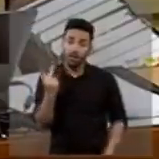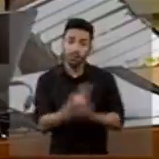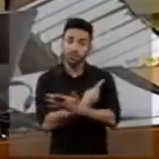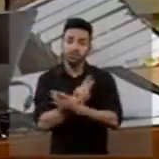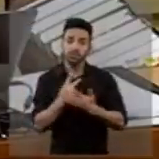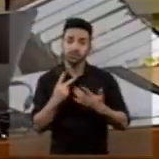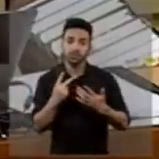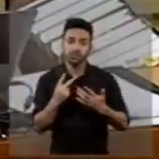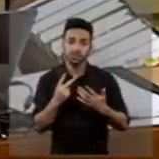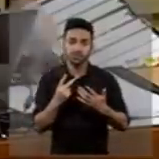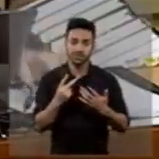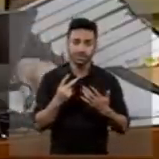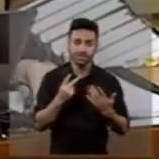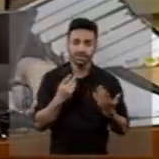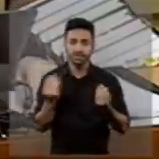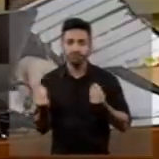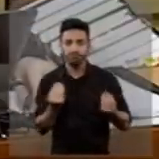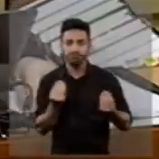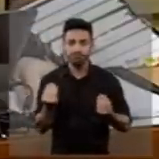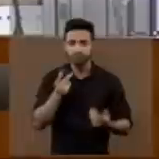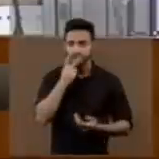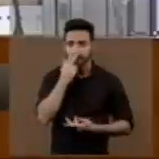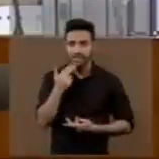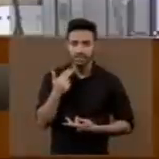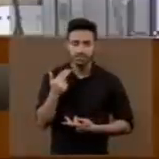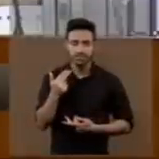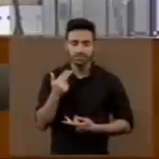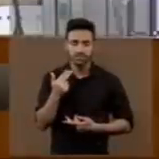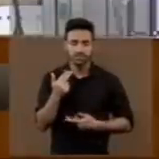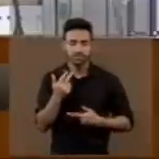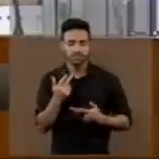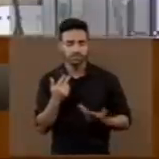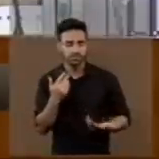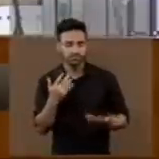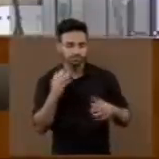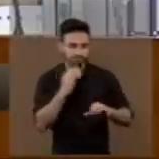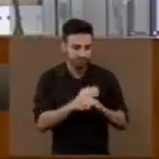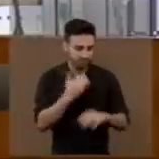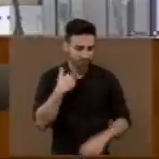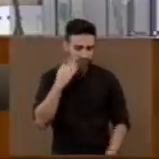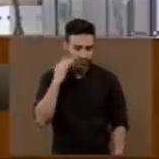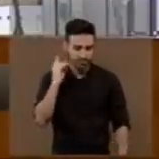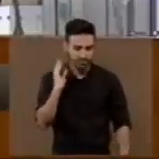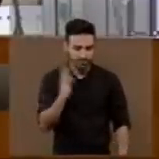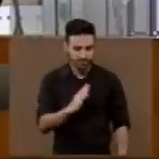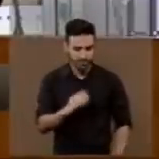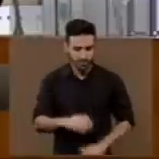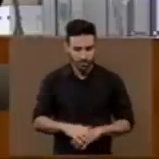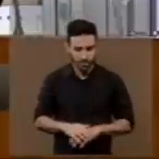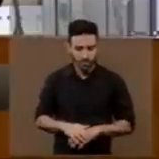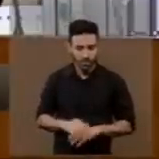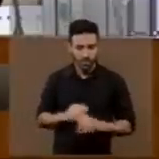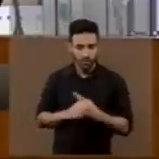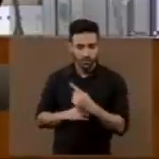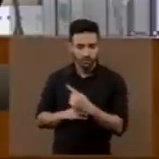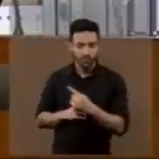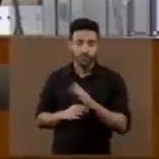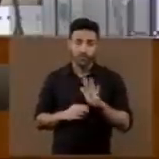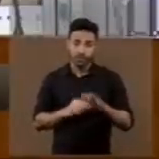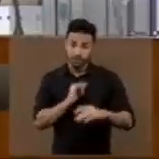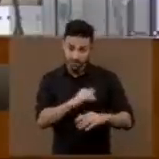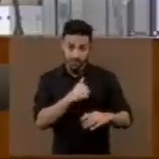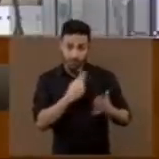com devido respeito, uma certa perplexidade. Por quê? O que o ministro Alexandre, Vossa Excelência, me corrija se